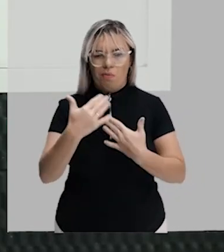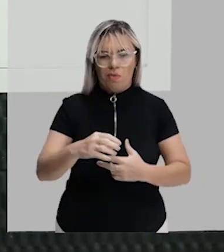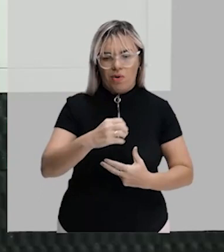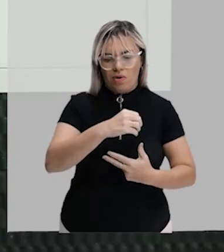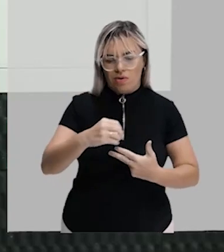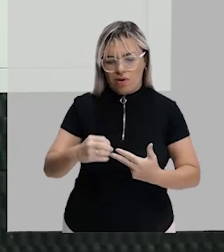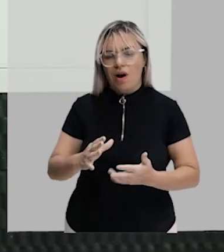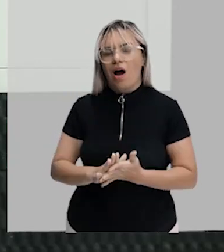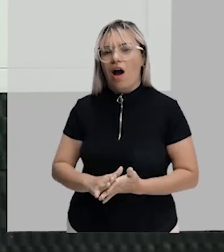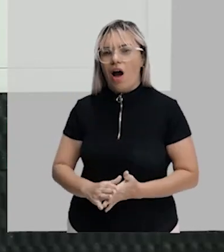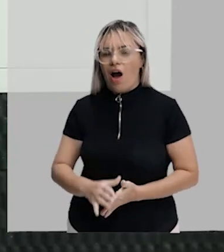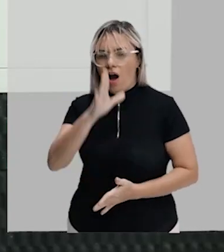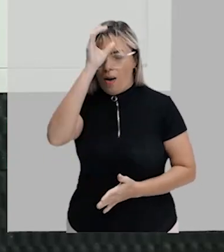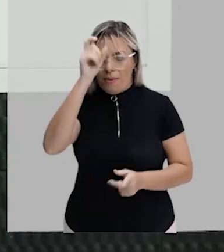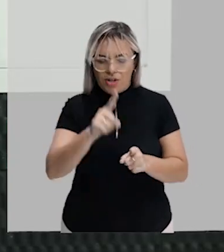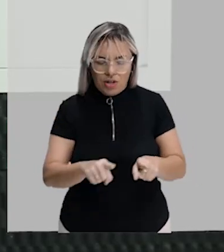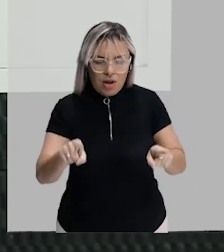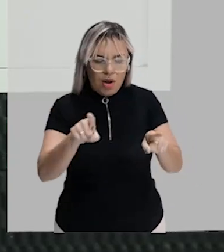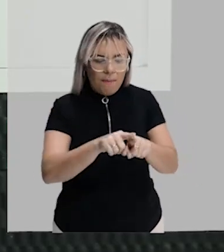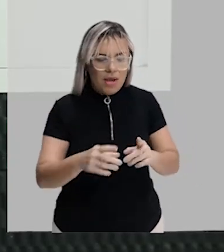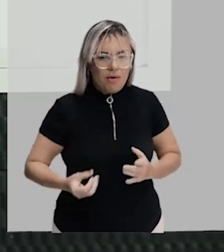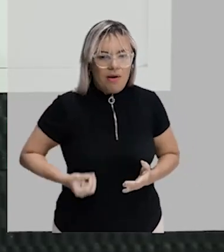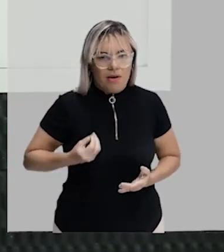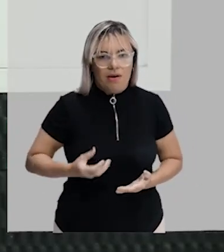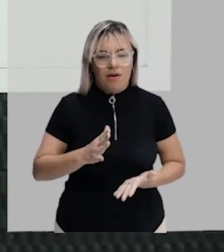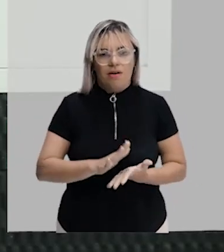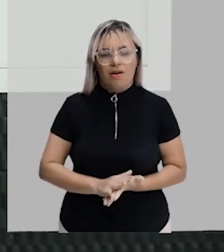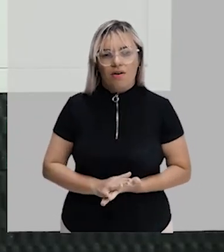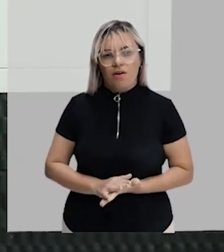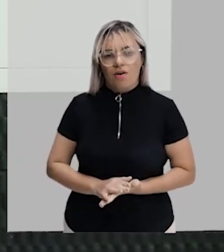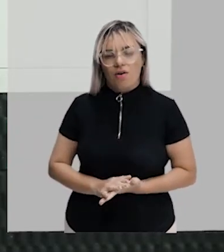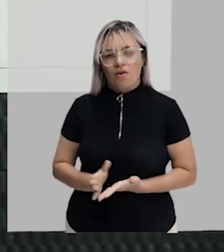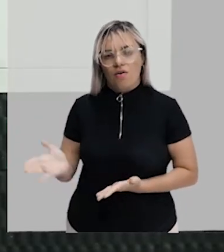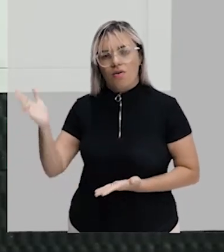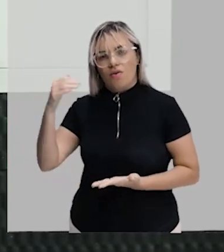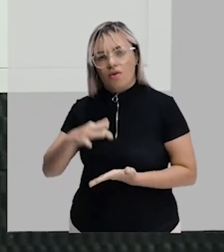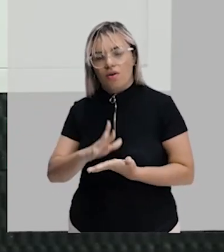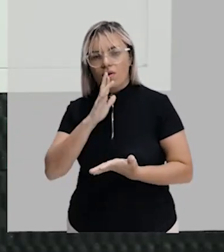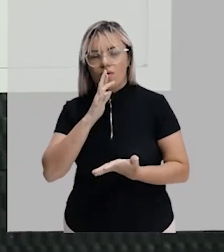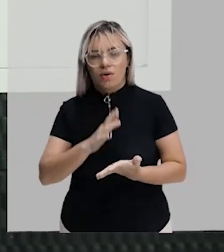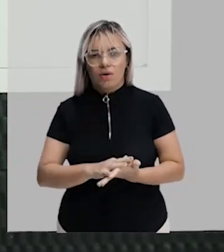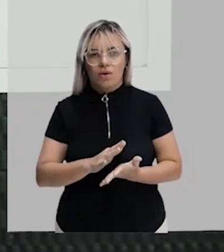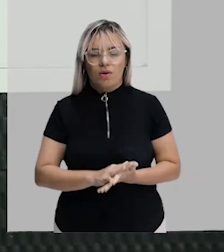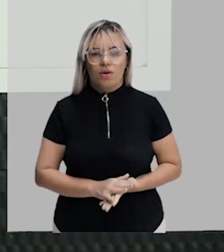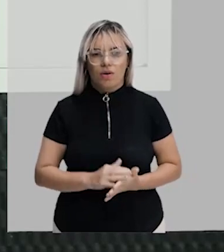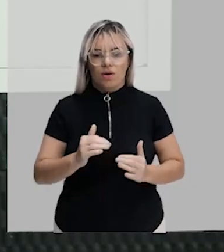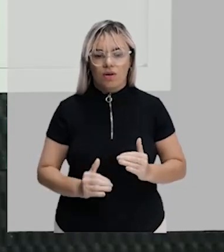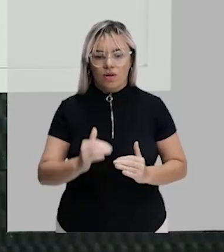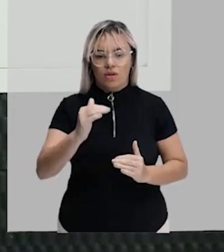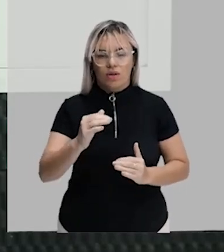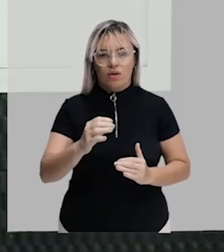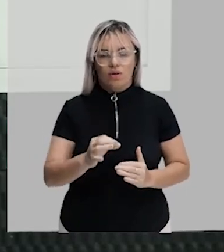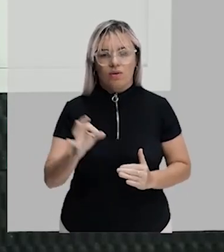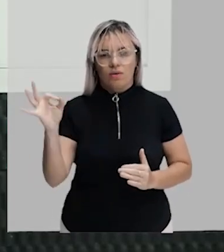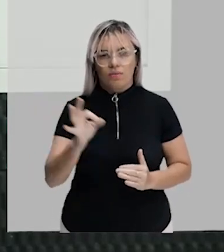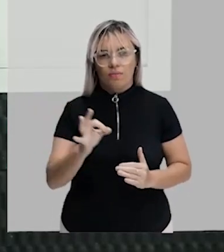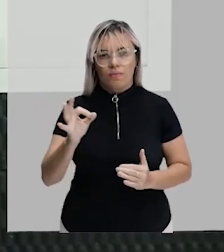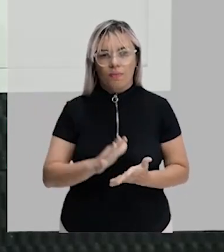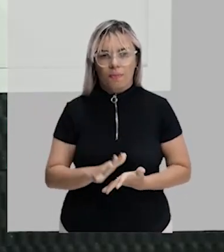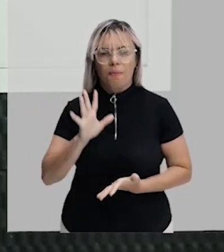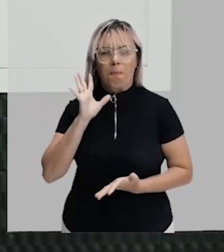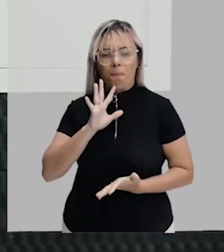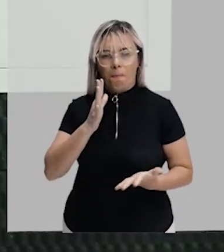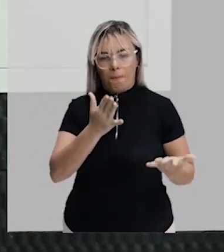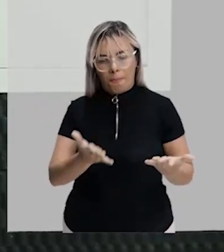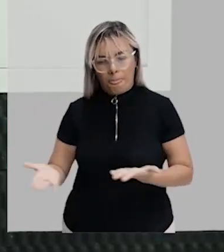a vida. Né? Então vamos resolver esses problemas que envolvem esses aumentos percentuais. Beleza? Então olha só,